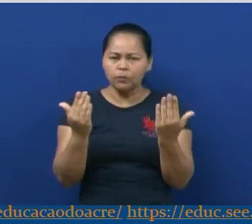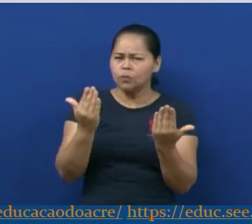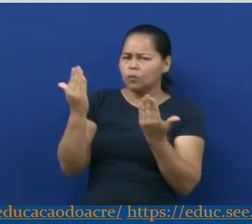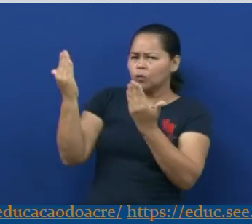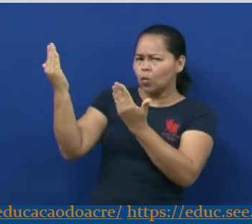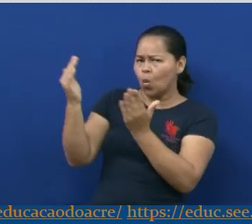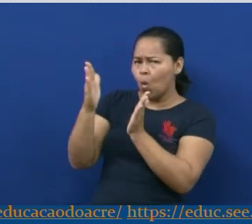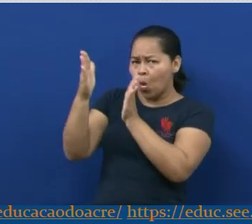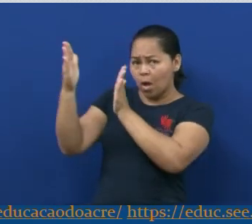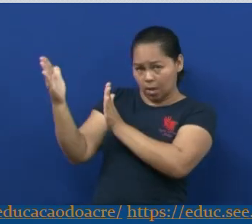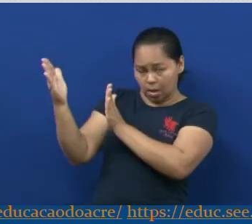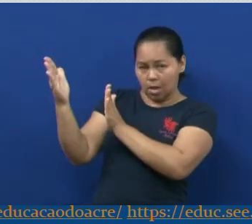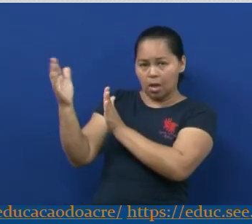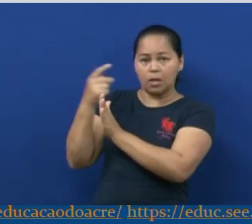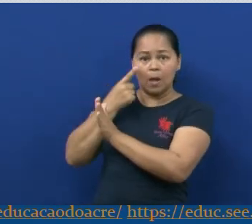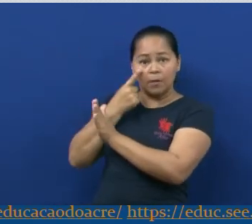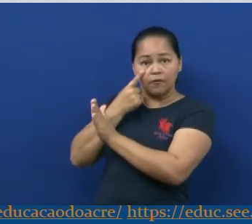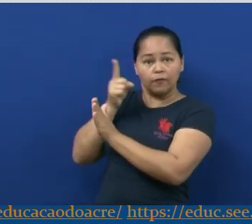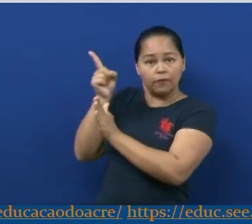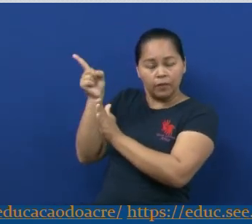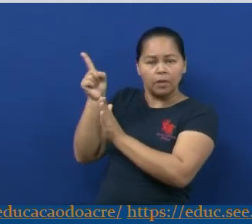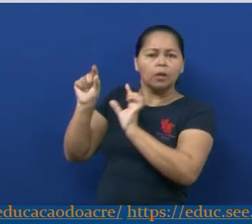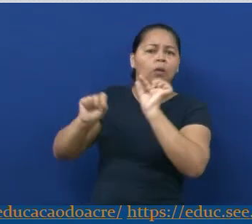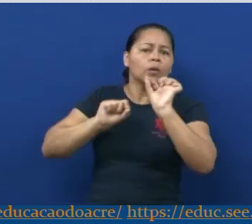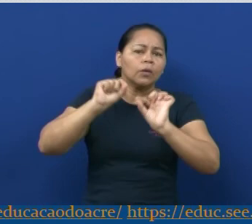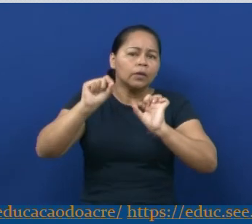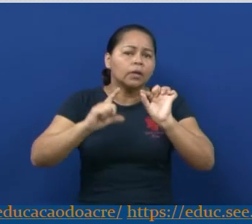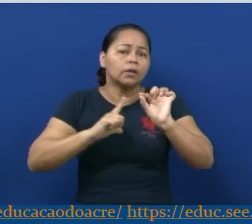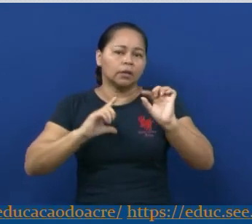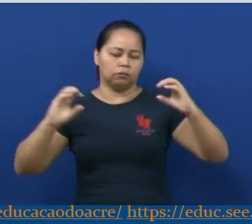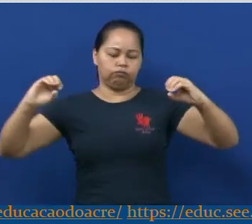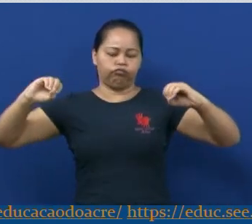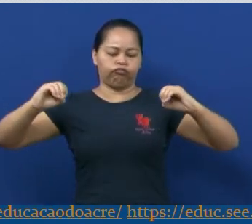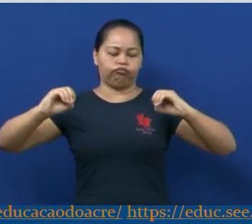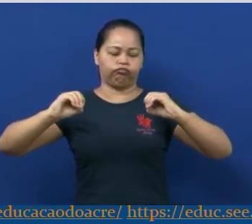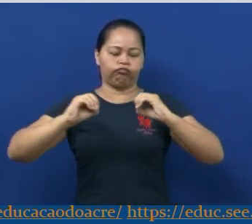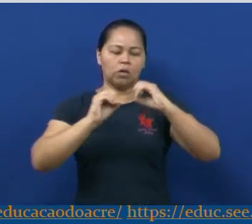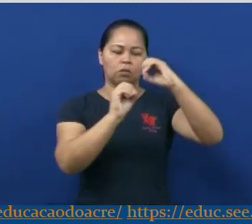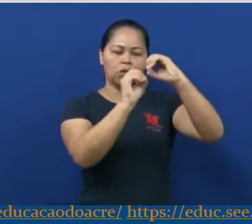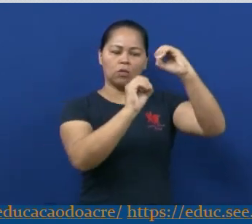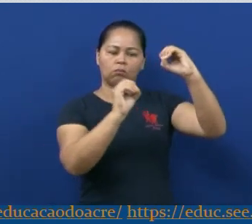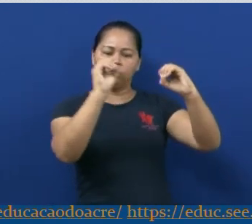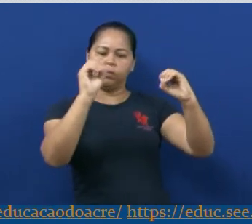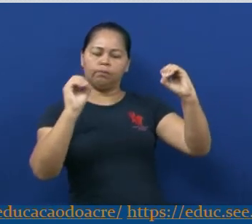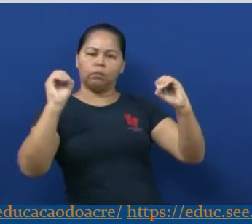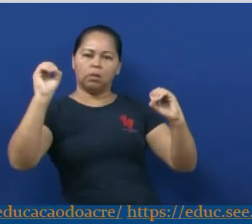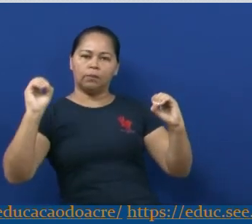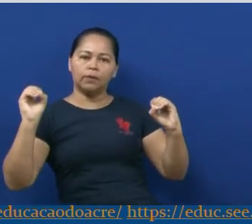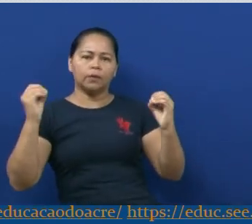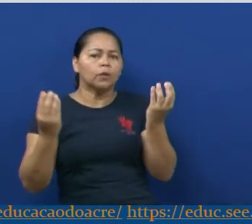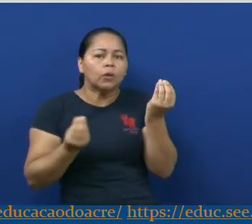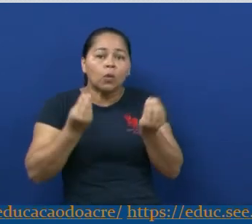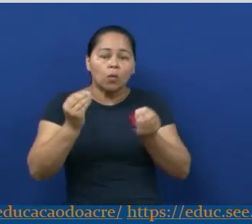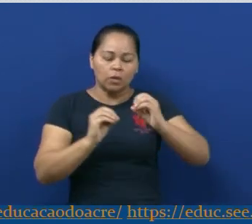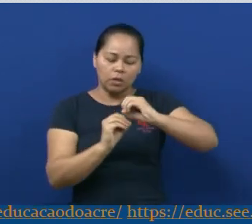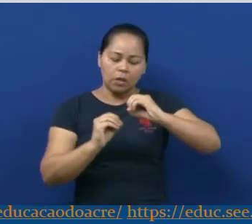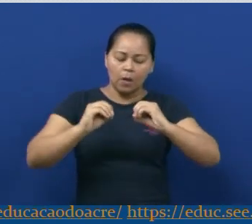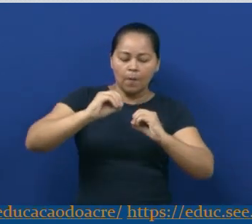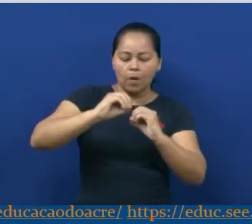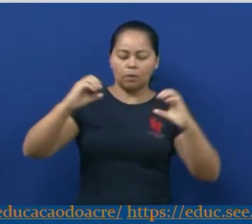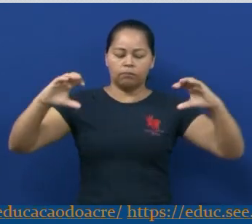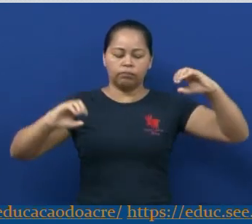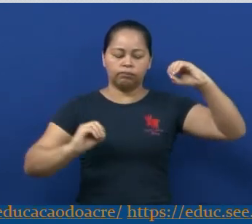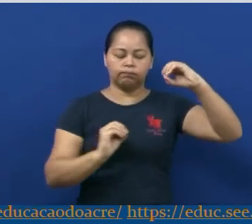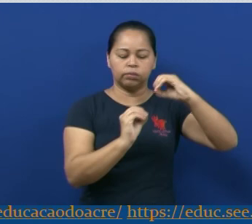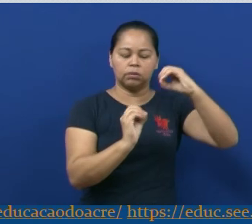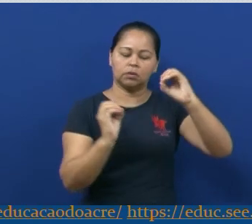lado retrata, então, essa força dessas ligações, como que essas moléculas são atraídas